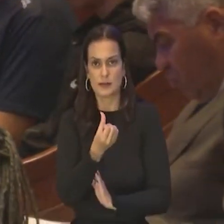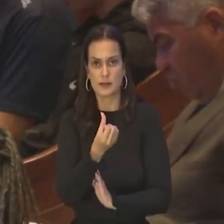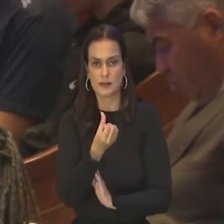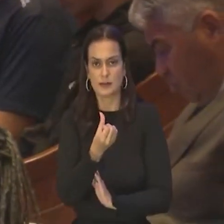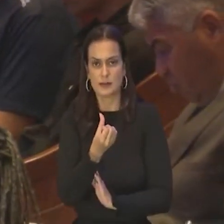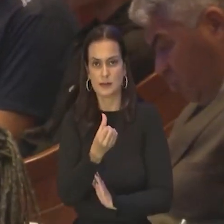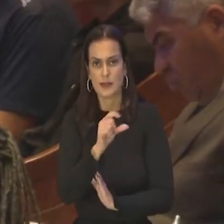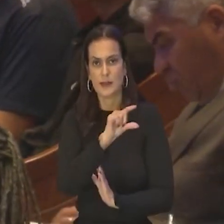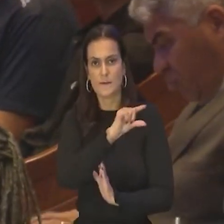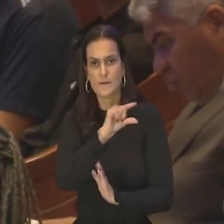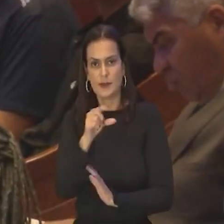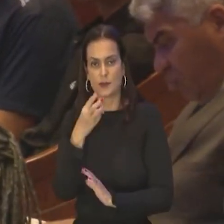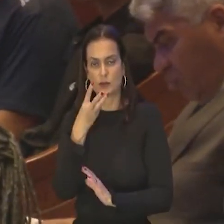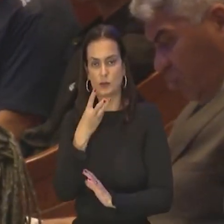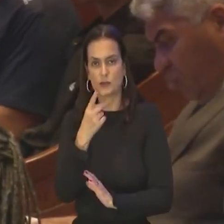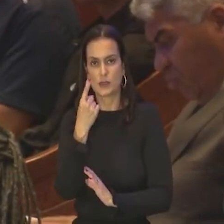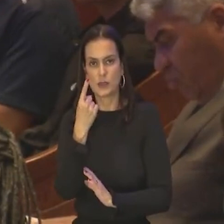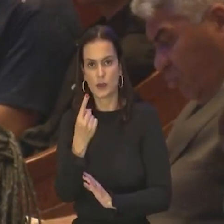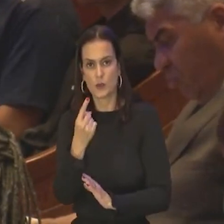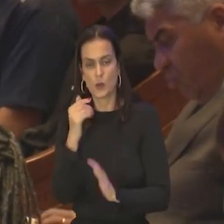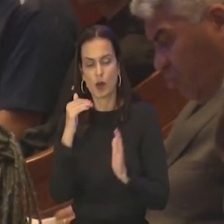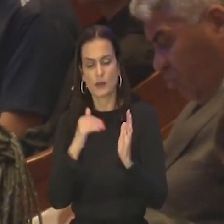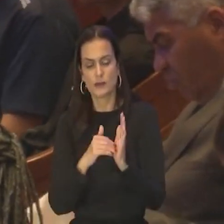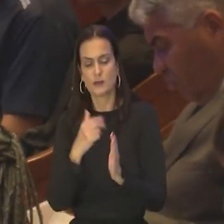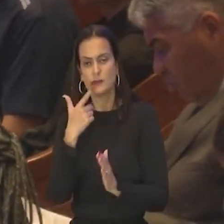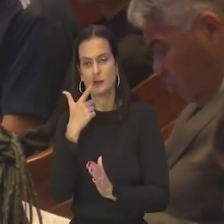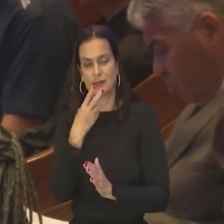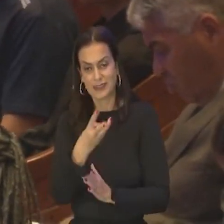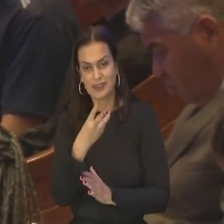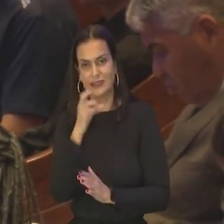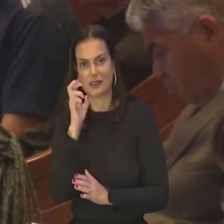os versos 31 a 35.